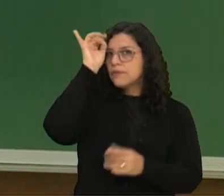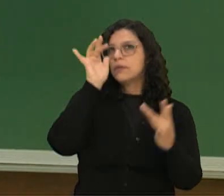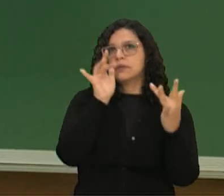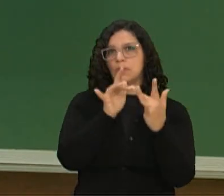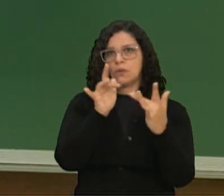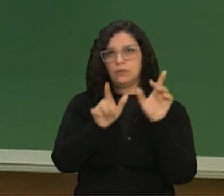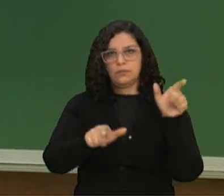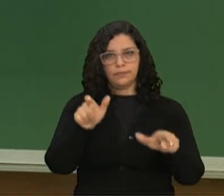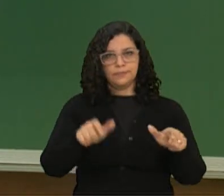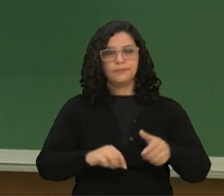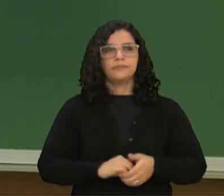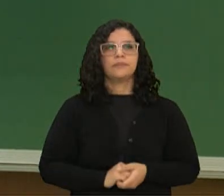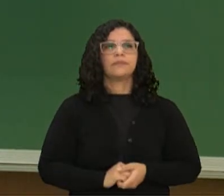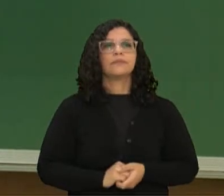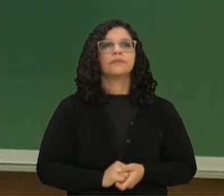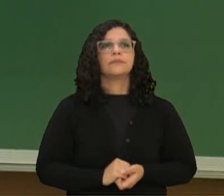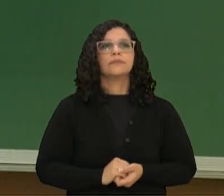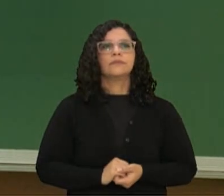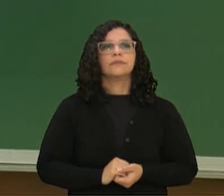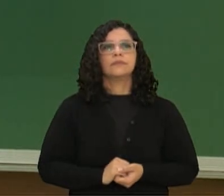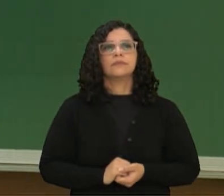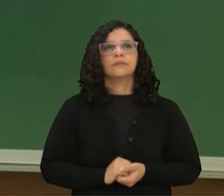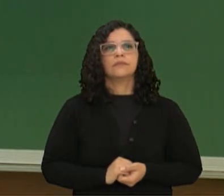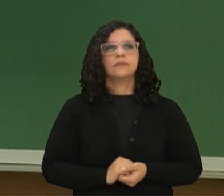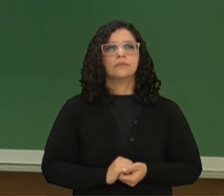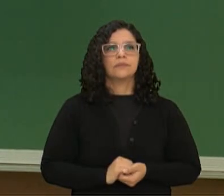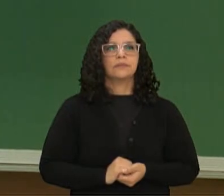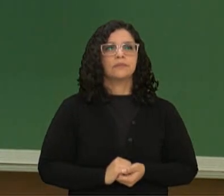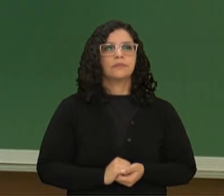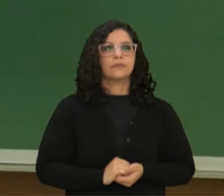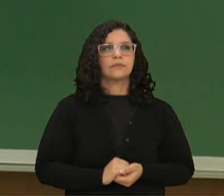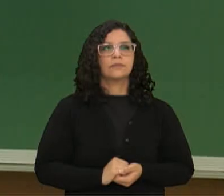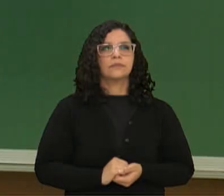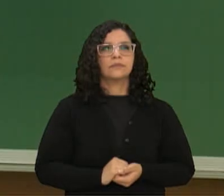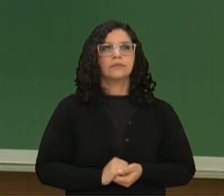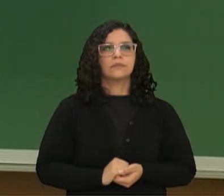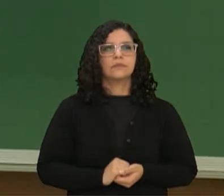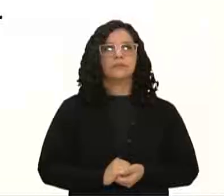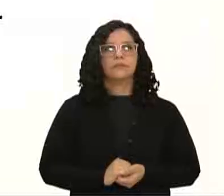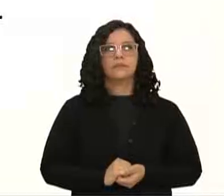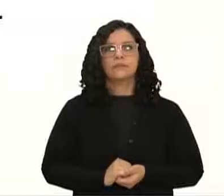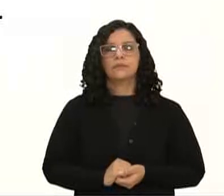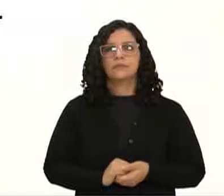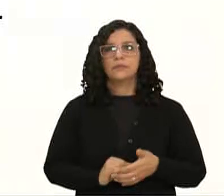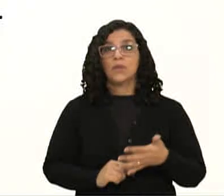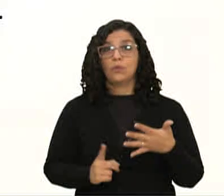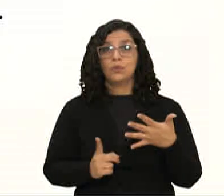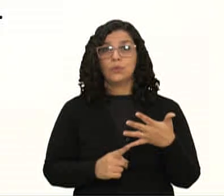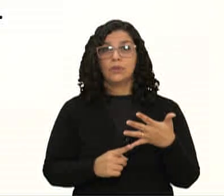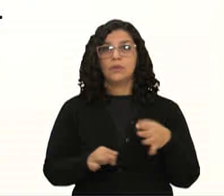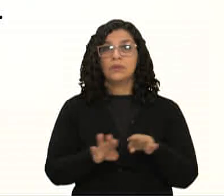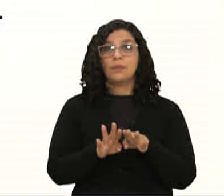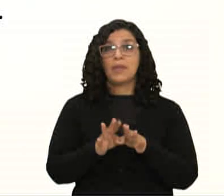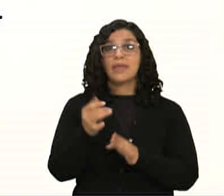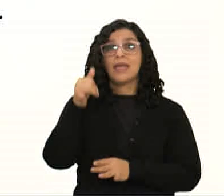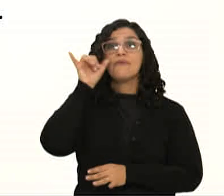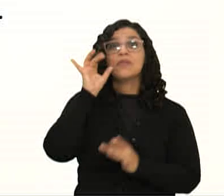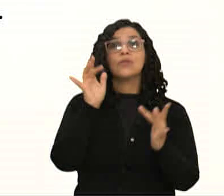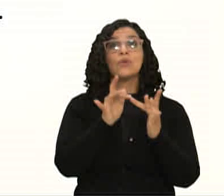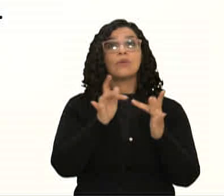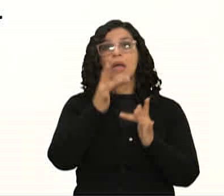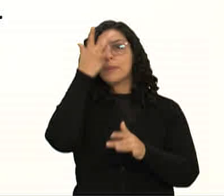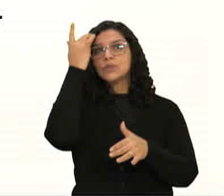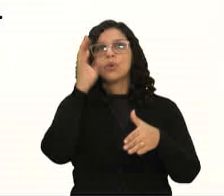essas duas coisas. Avoid close contact with someone who is sick. Evite o contato com alguém que esteja